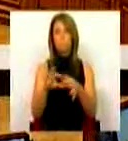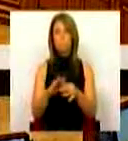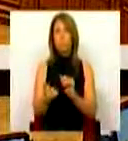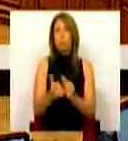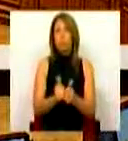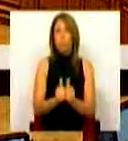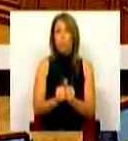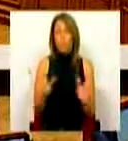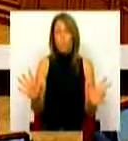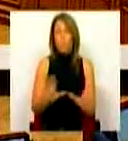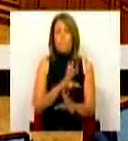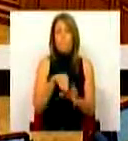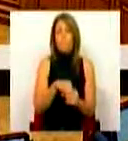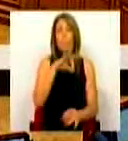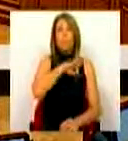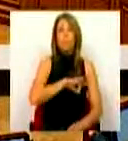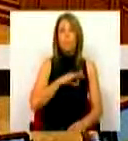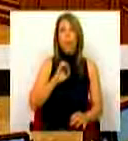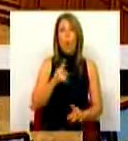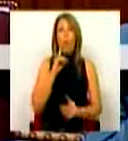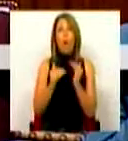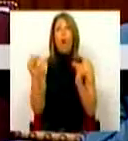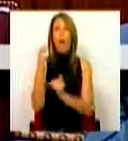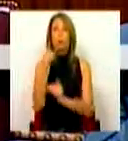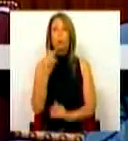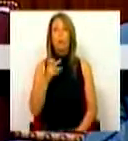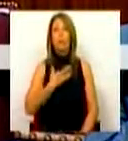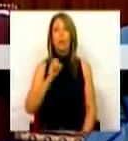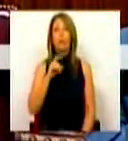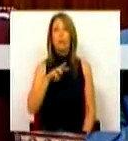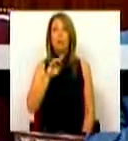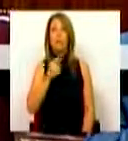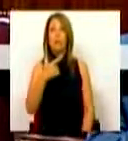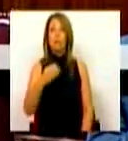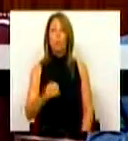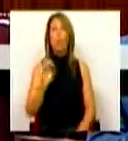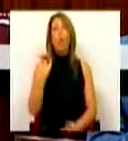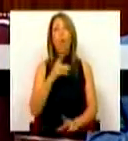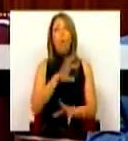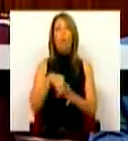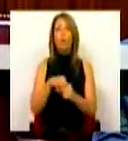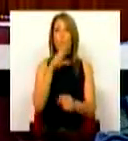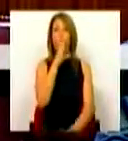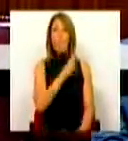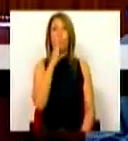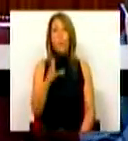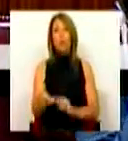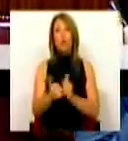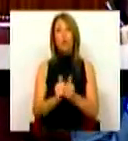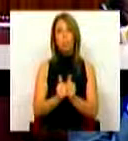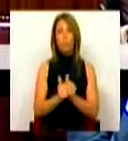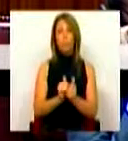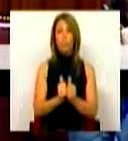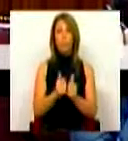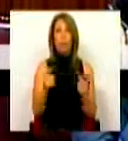em contexto profissional ou de alto rendimento, seja em contexto de prática desportiva amadora, não